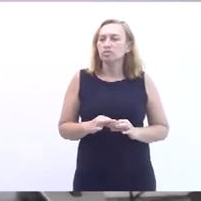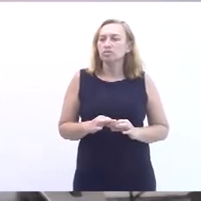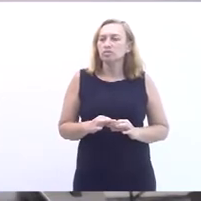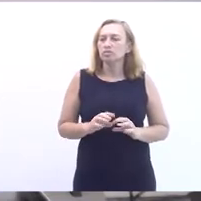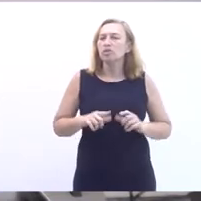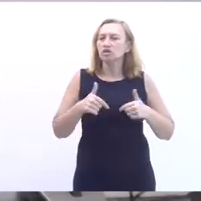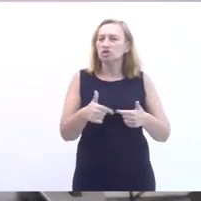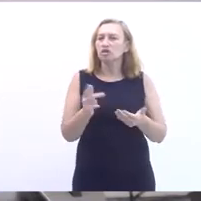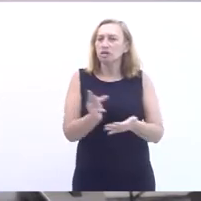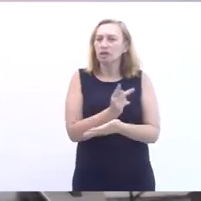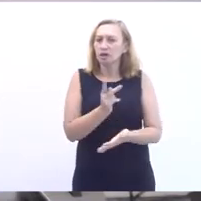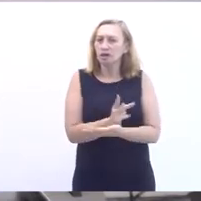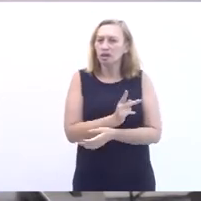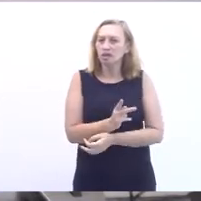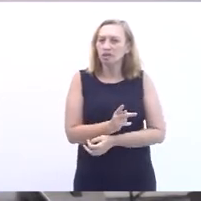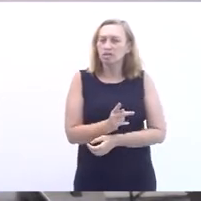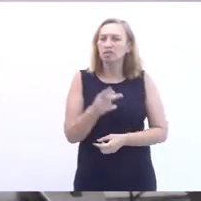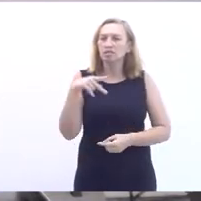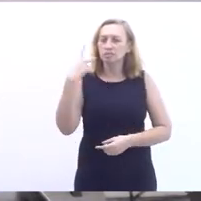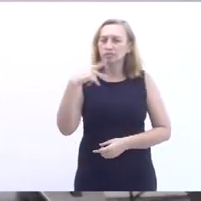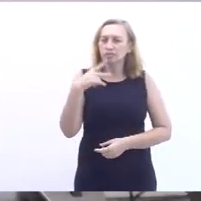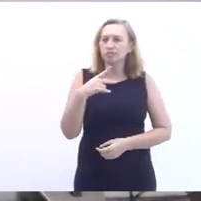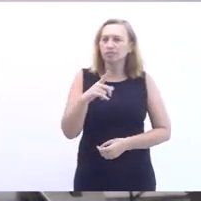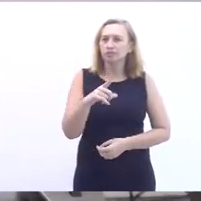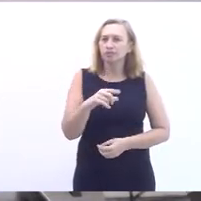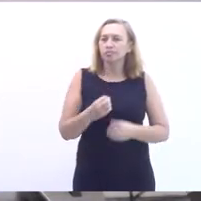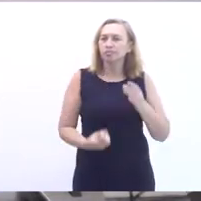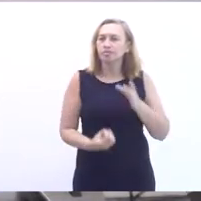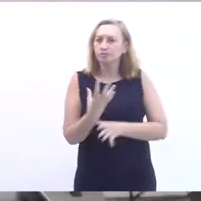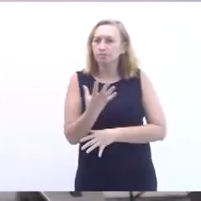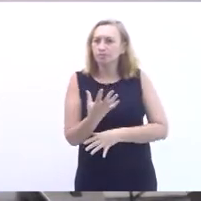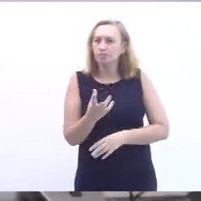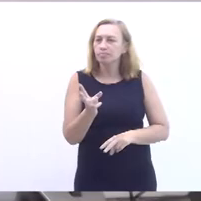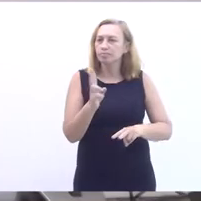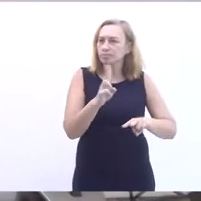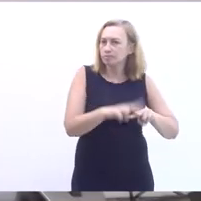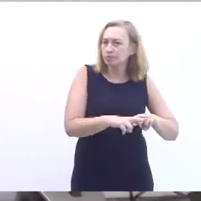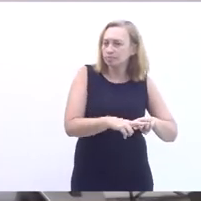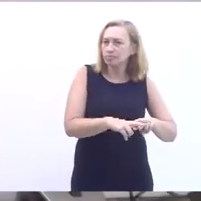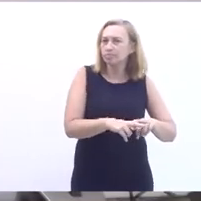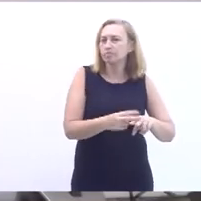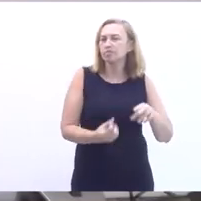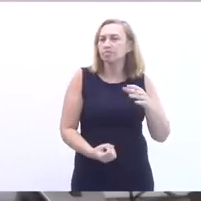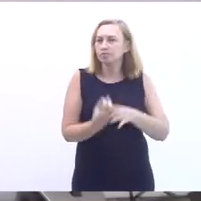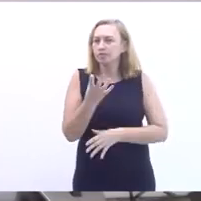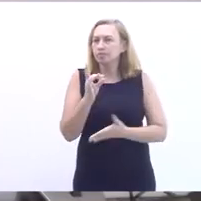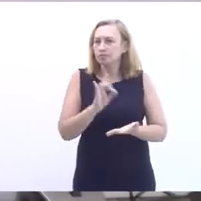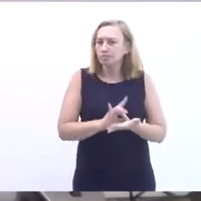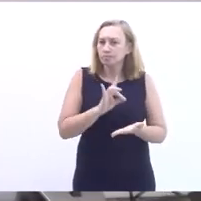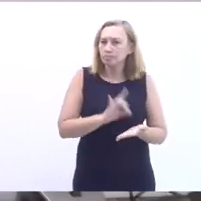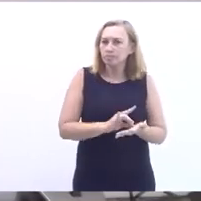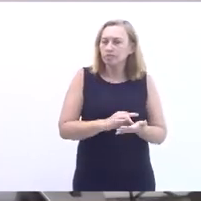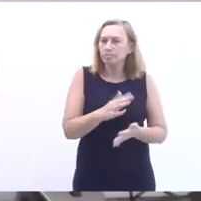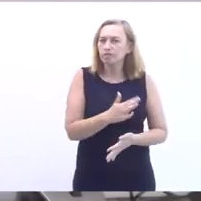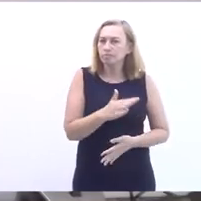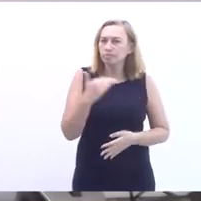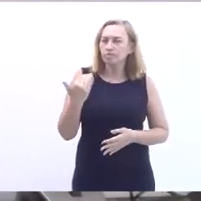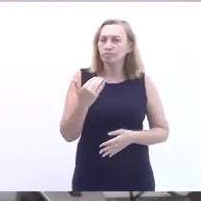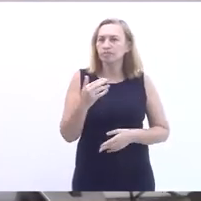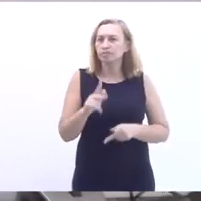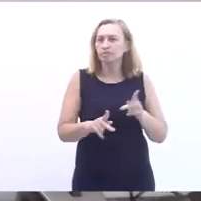e nefastos que essa política que produz superencarceramento produz verdadeiro genocídio da